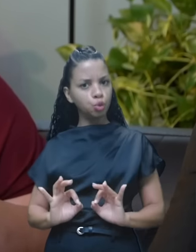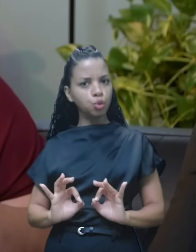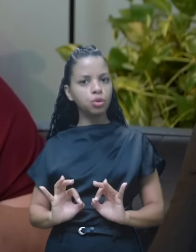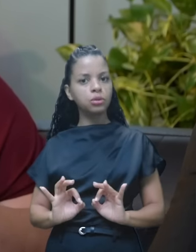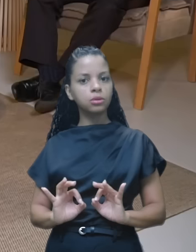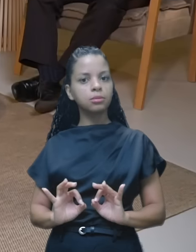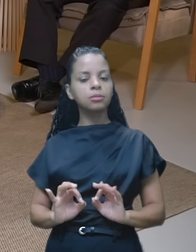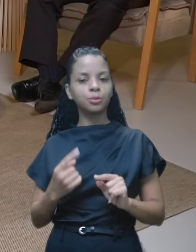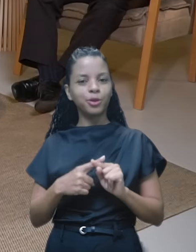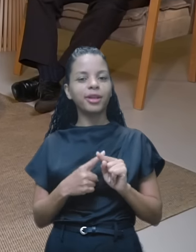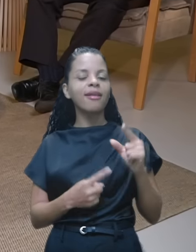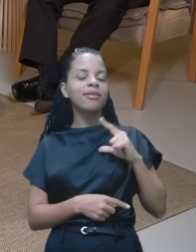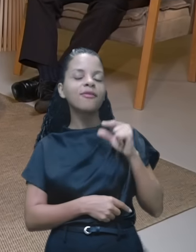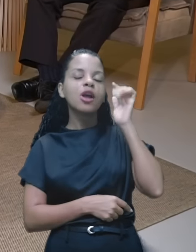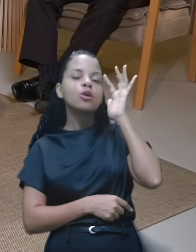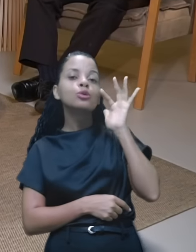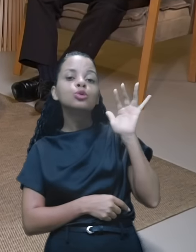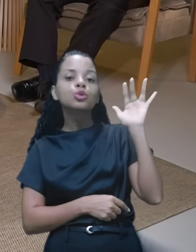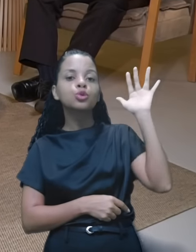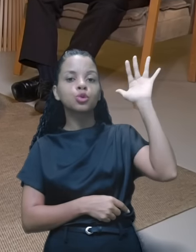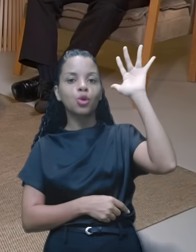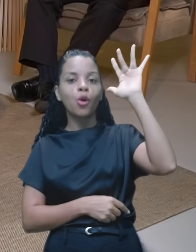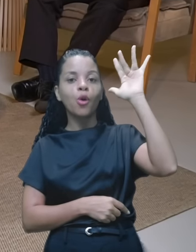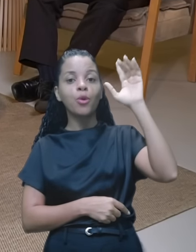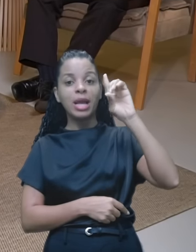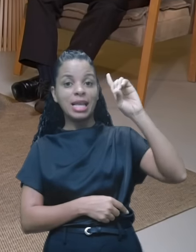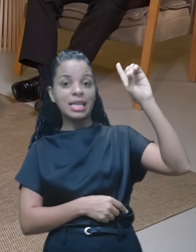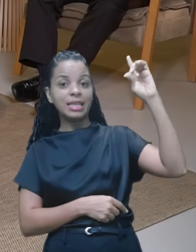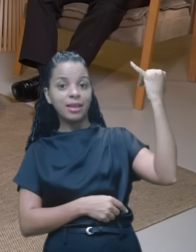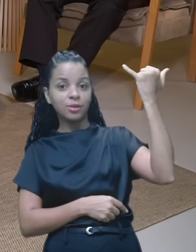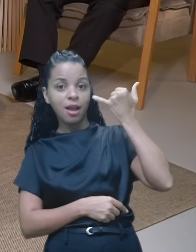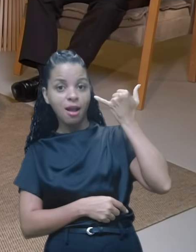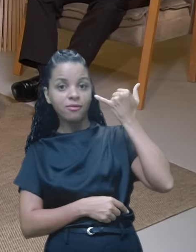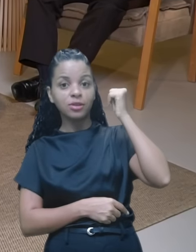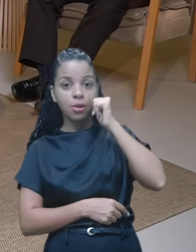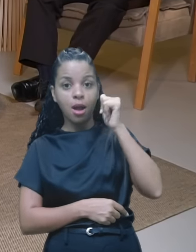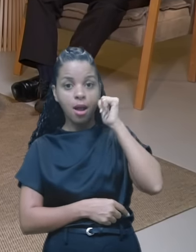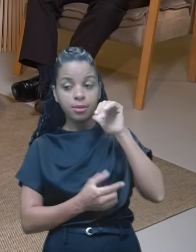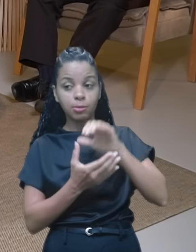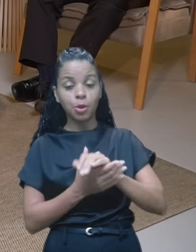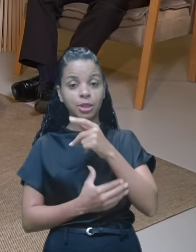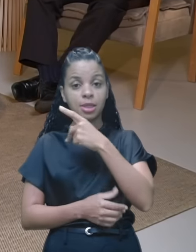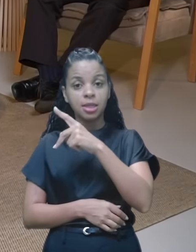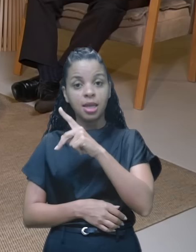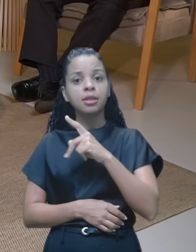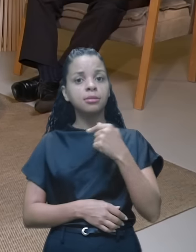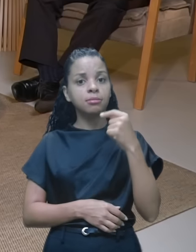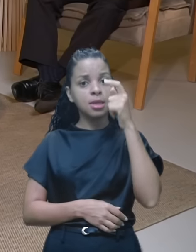havia sido avisada por Deus em sonho de que Jesus era justo e mesmo assim, mesmo com todos